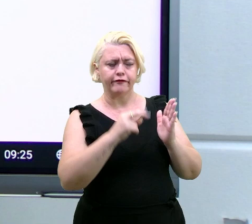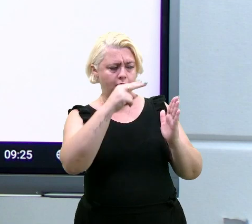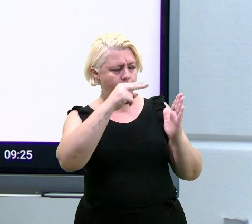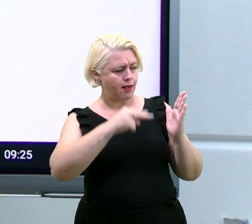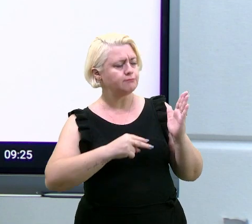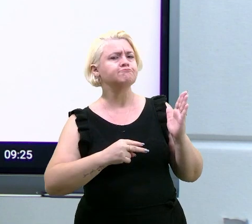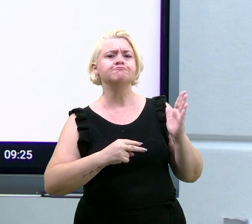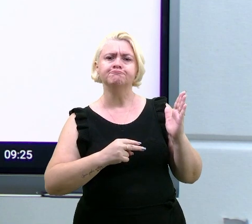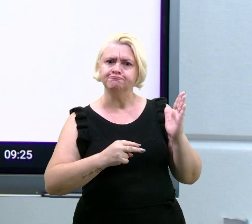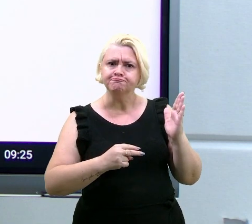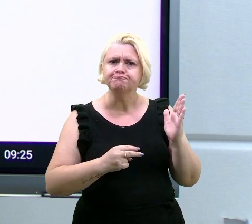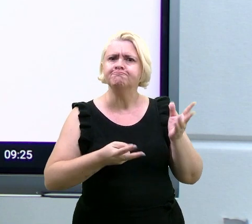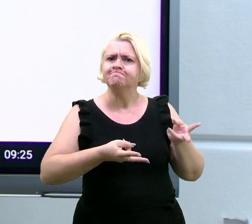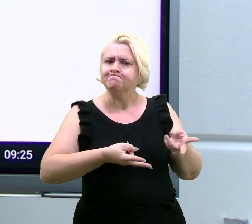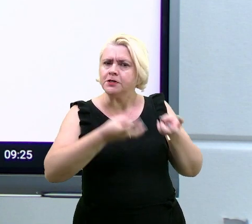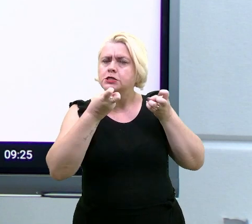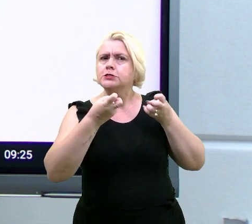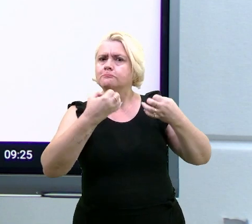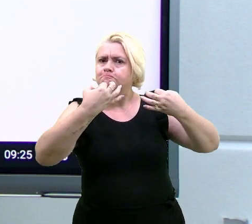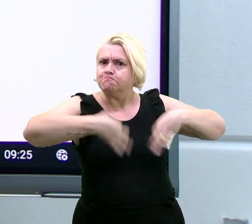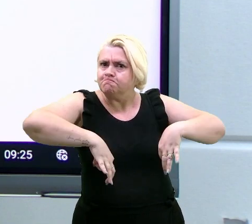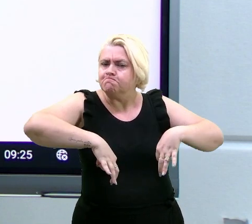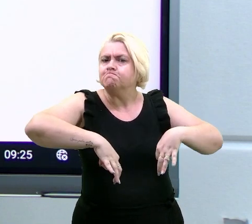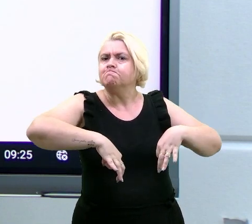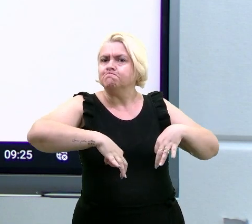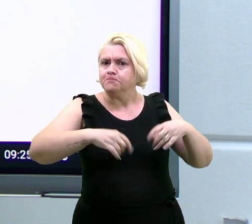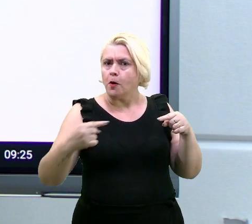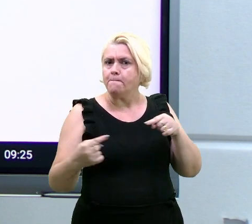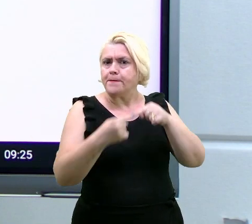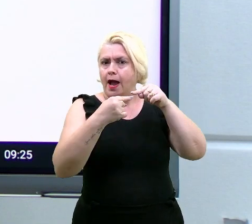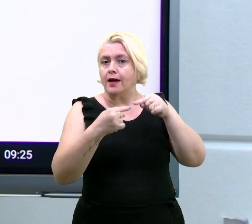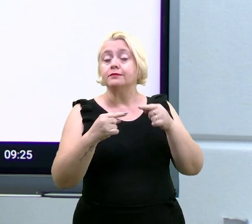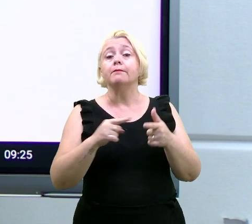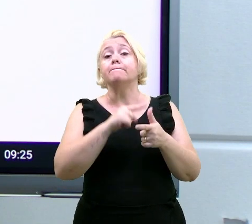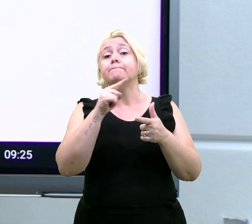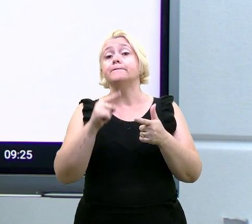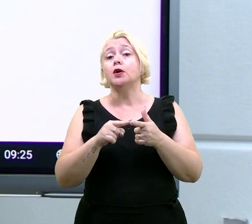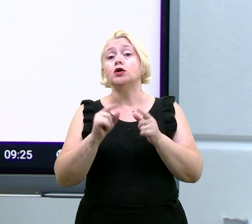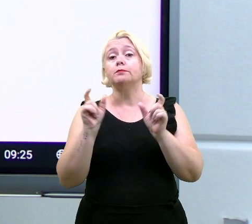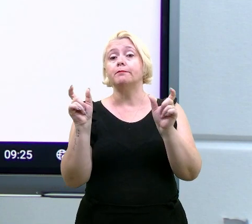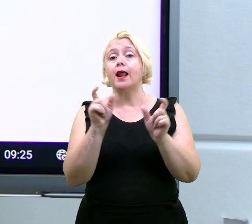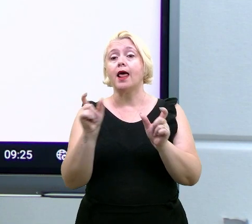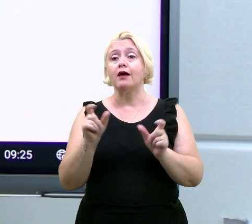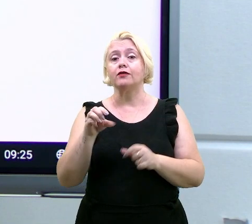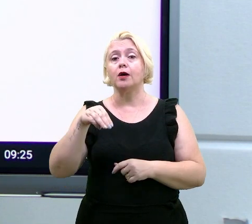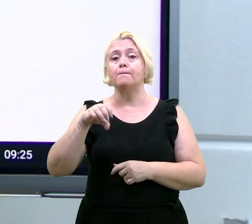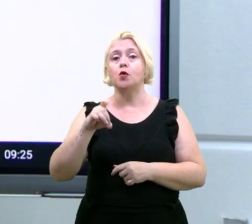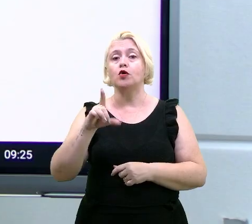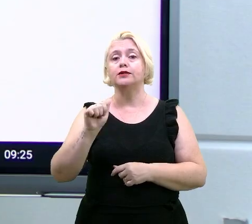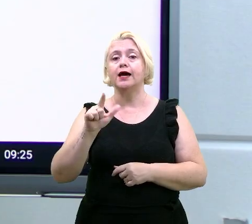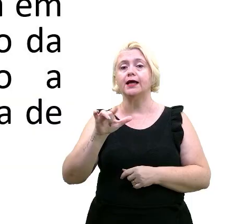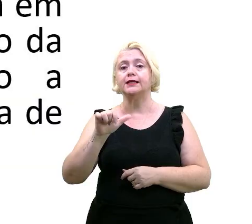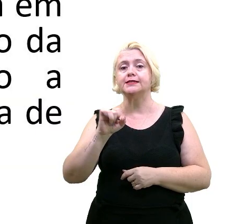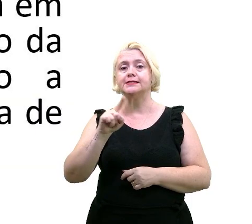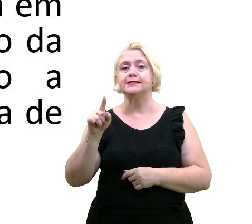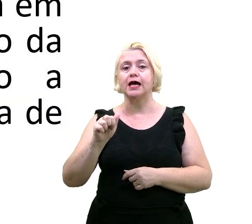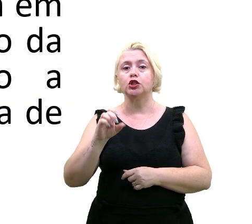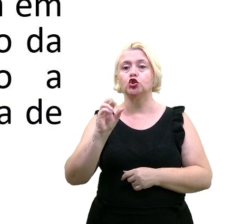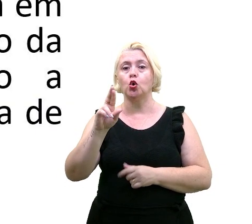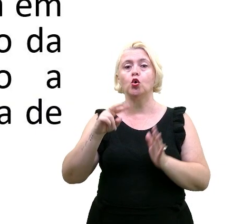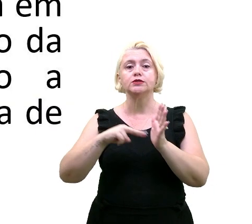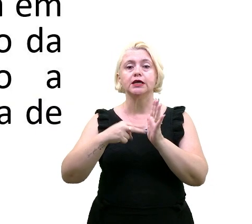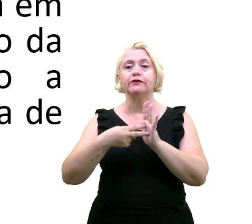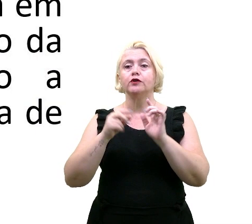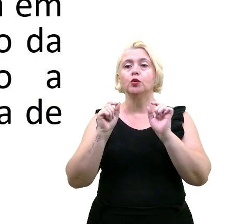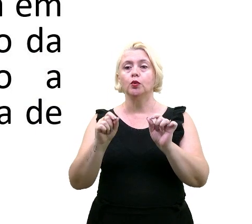meu texto percebe perfeito Então vamos pro próximo modalizador que nós encontramos aqui que